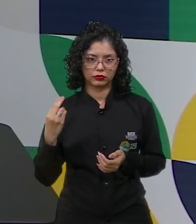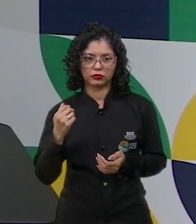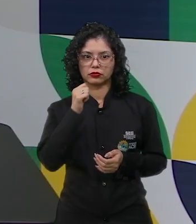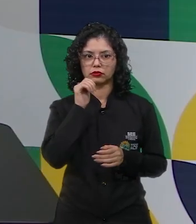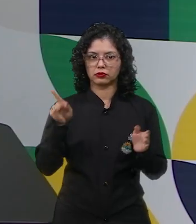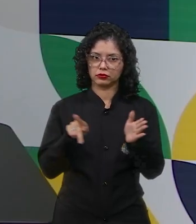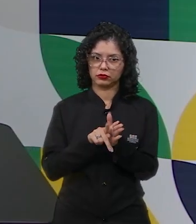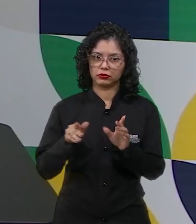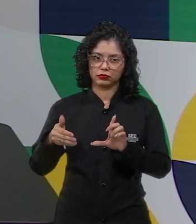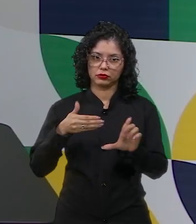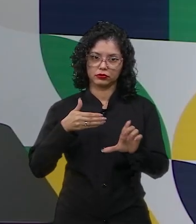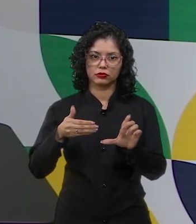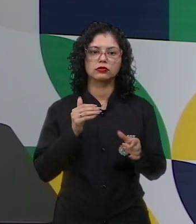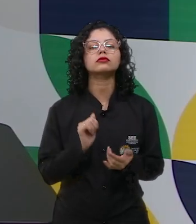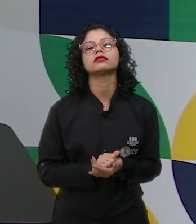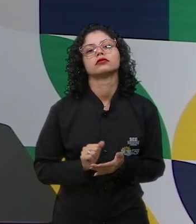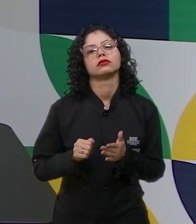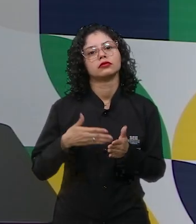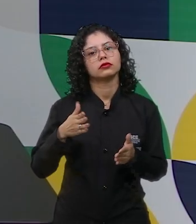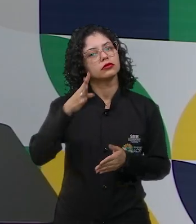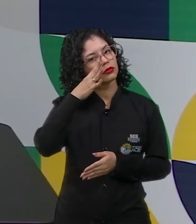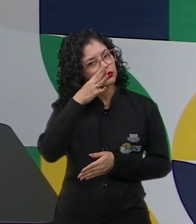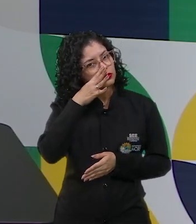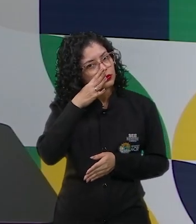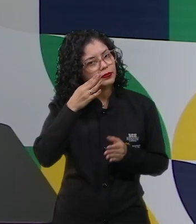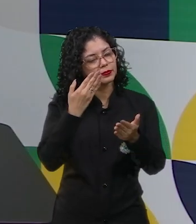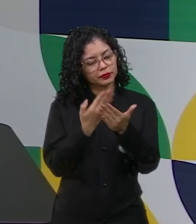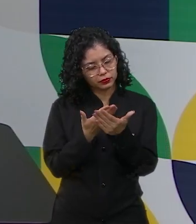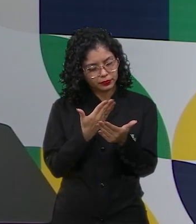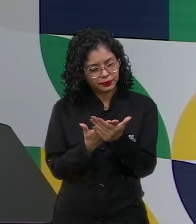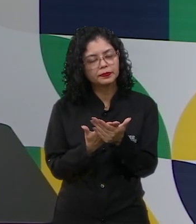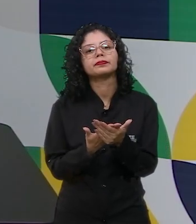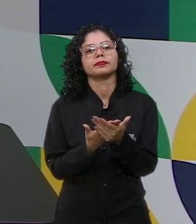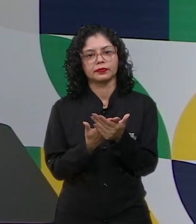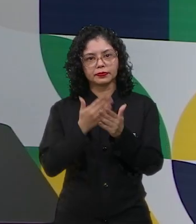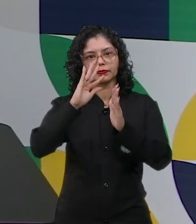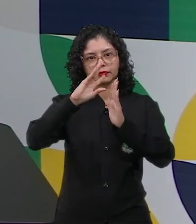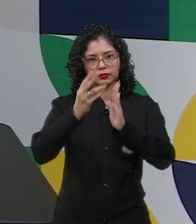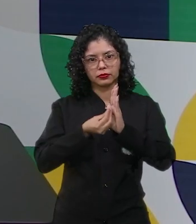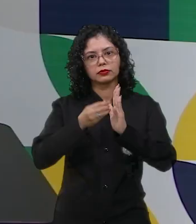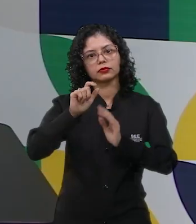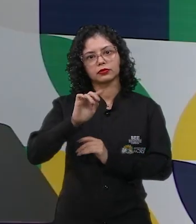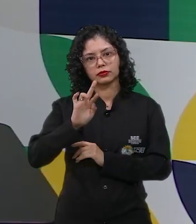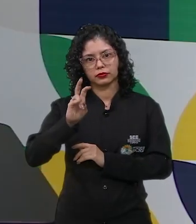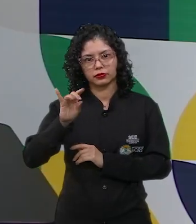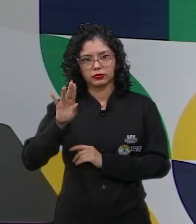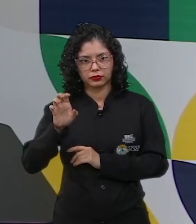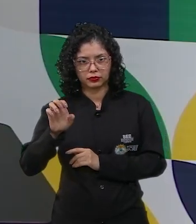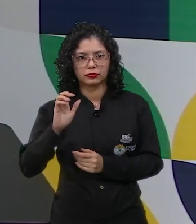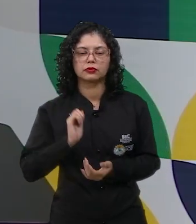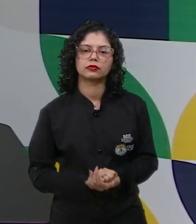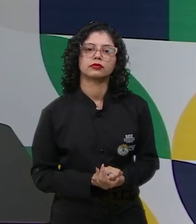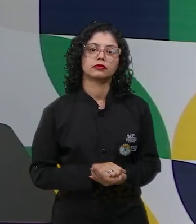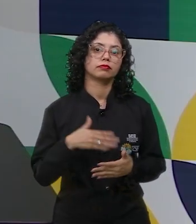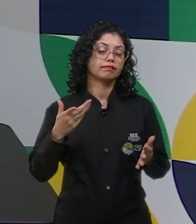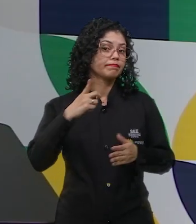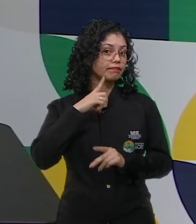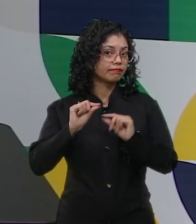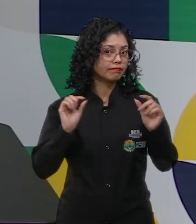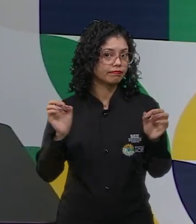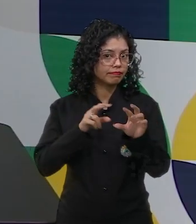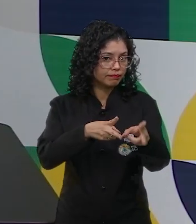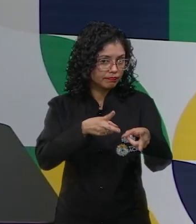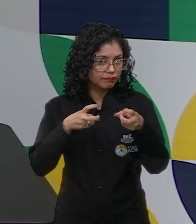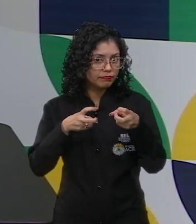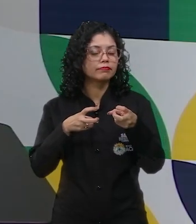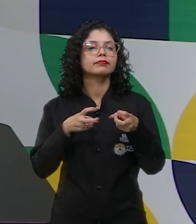pela plataforma, mas muitos de vocês assistem essa minha aula aí pela Amazon Sat. Então, como que funciona? Então, primeiro a gente vai ter aqui a captura,